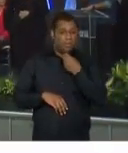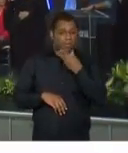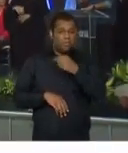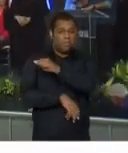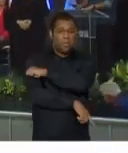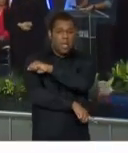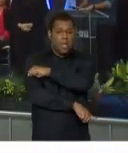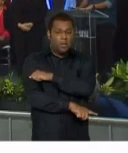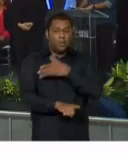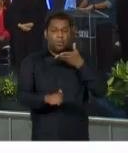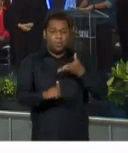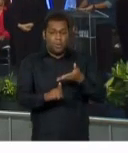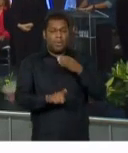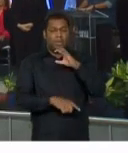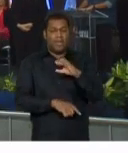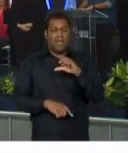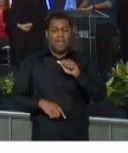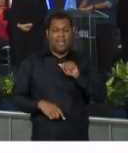Costa.